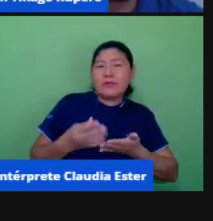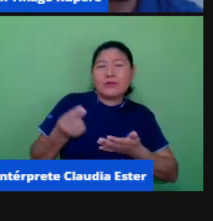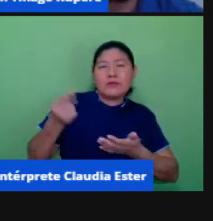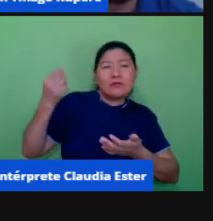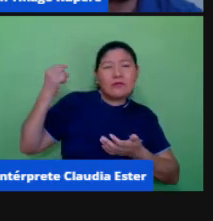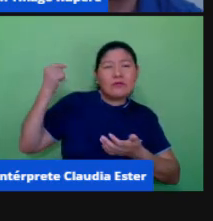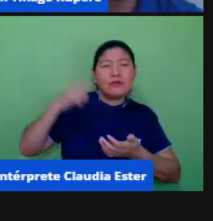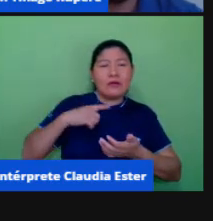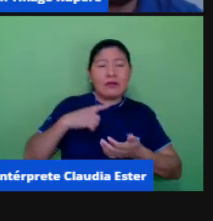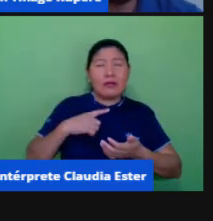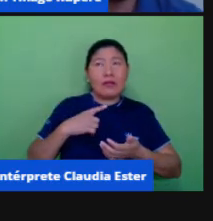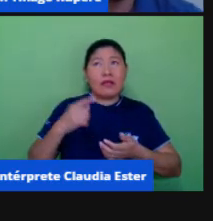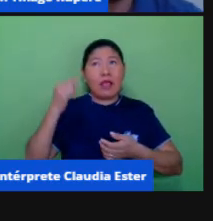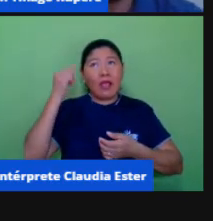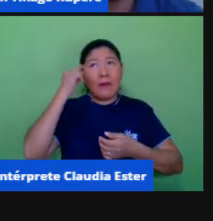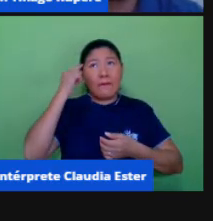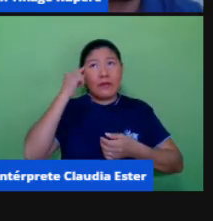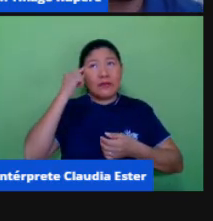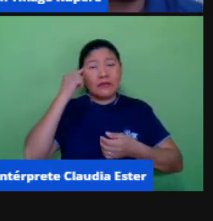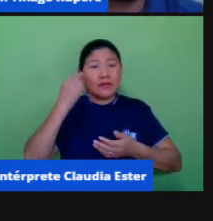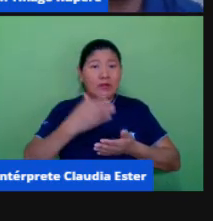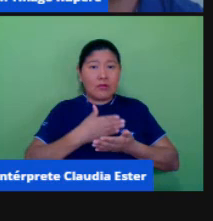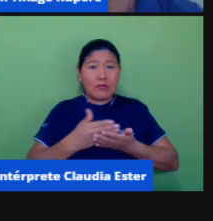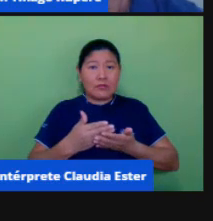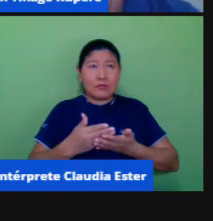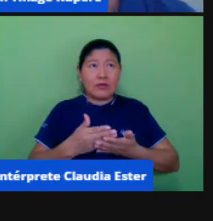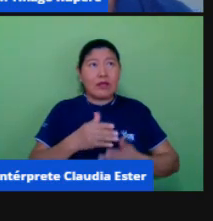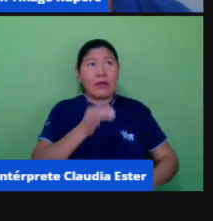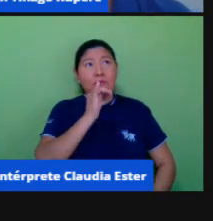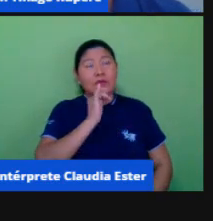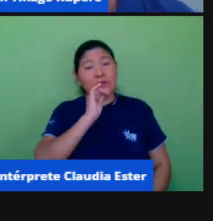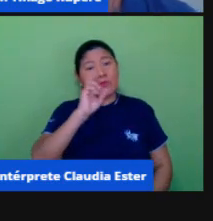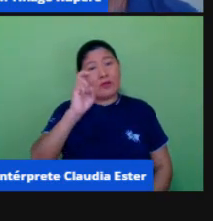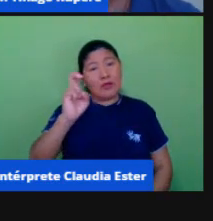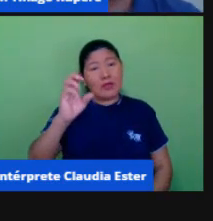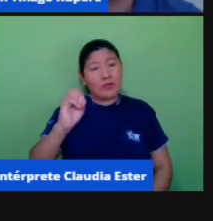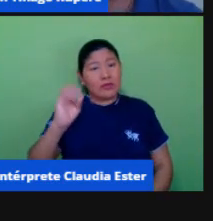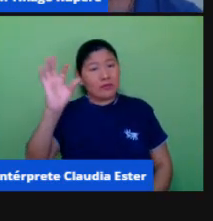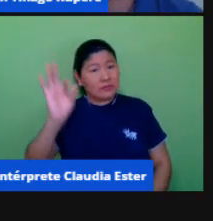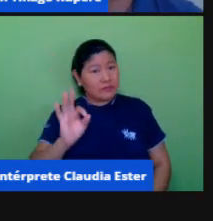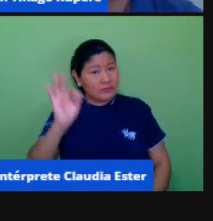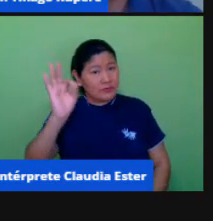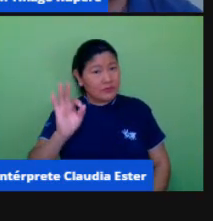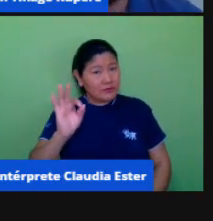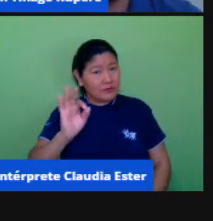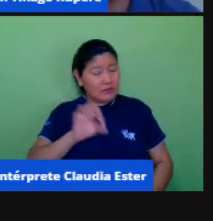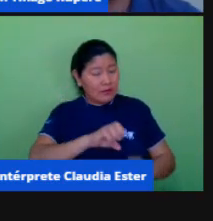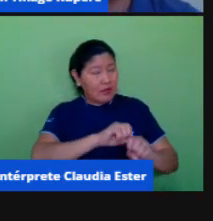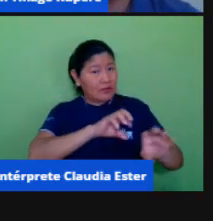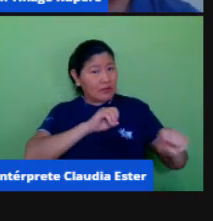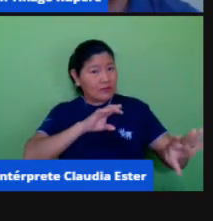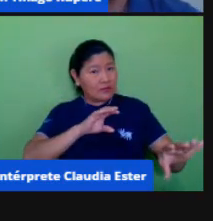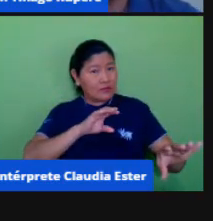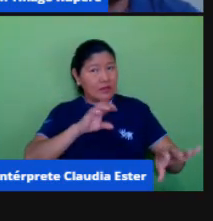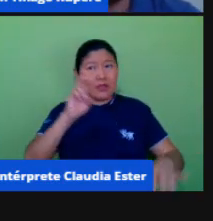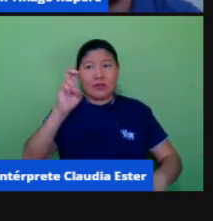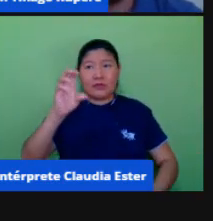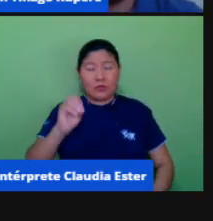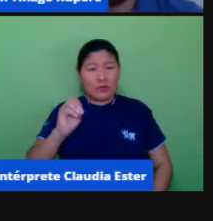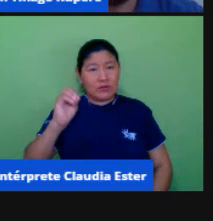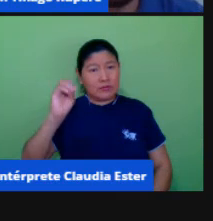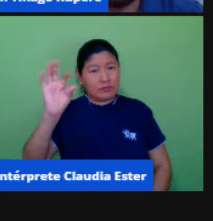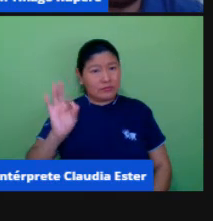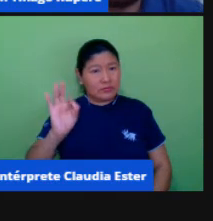posso colocar 100% EAD, se eu não posso colocar, isso vai depender da idade, vai depender do